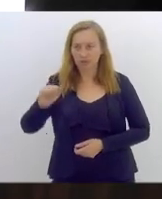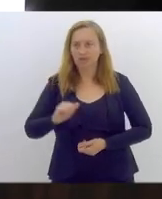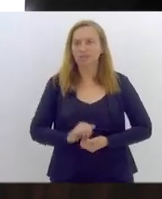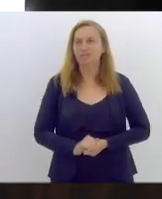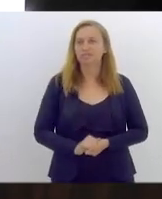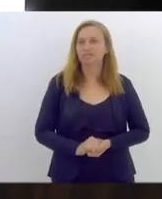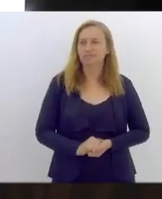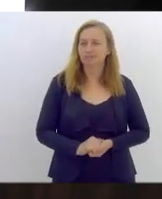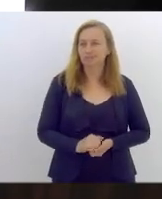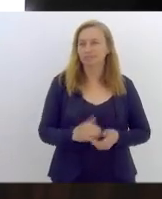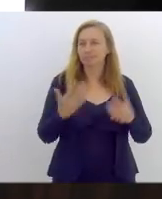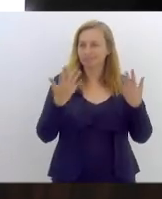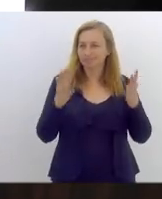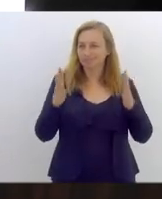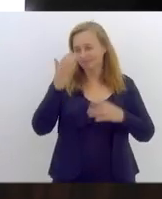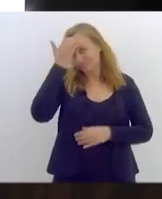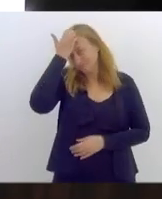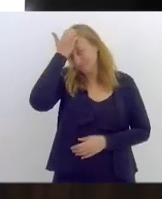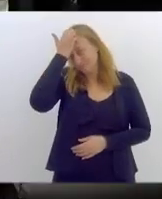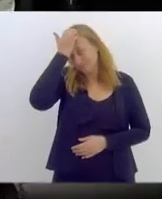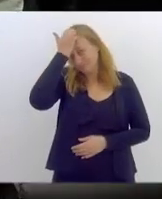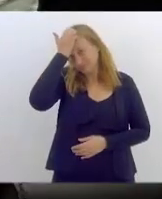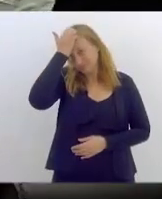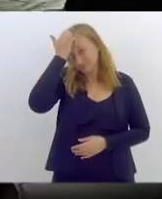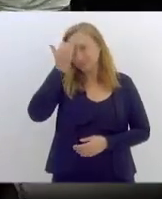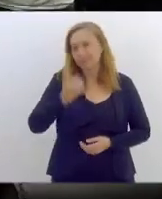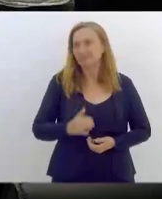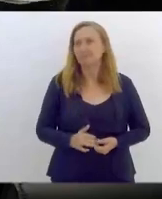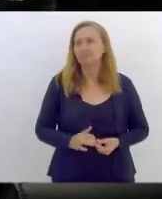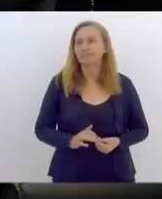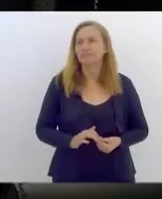Benício. Cadê o prêmio?